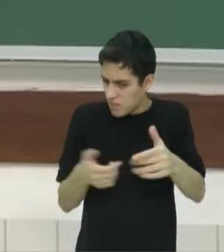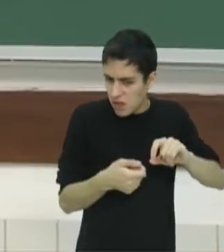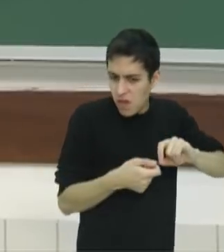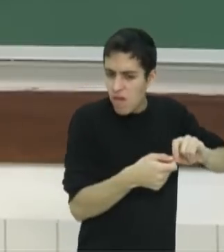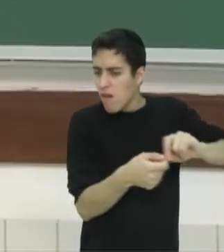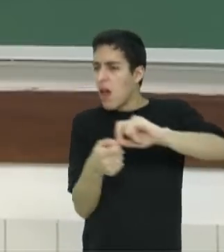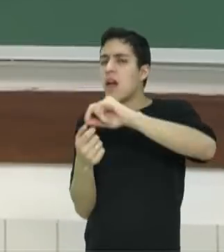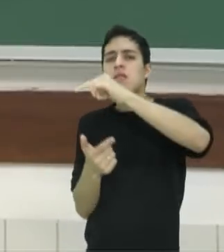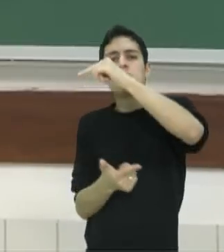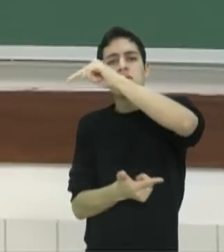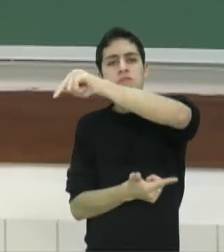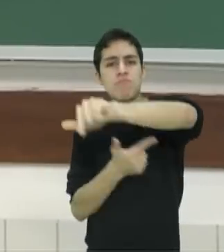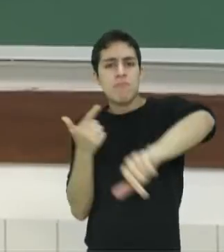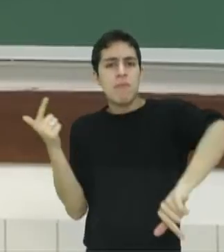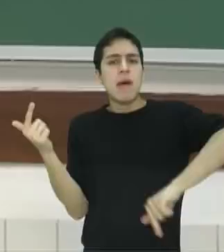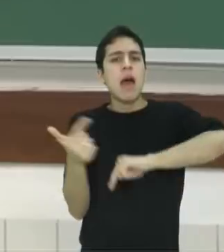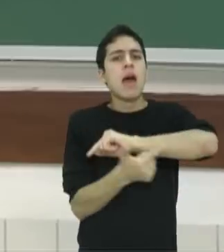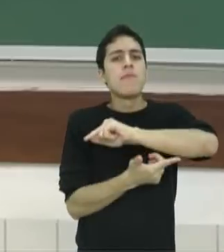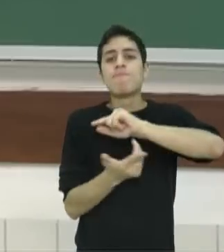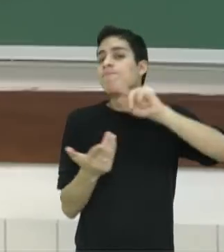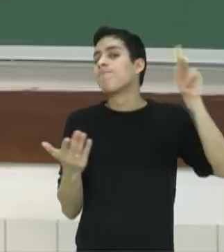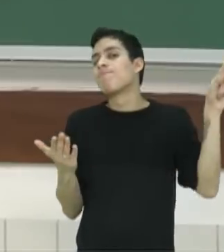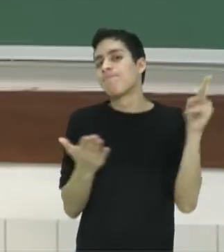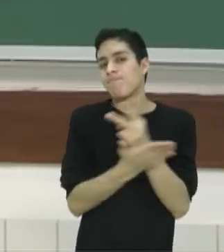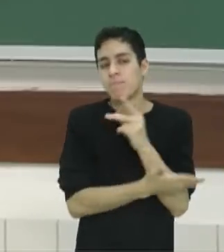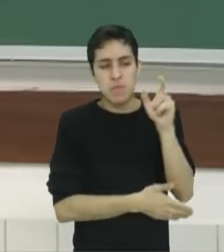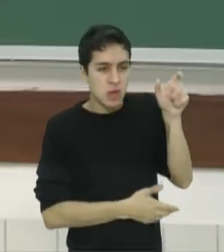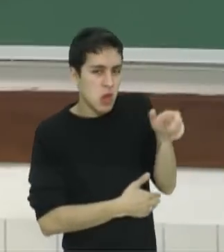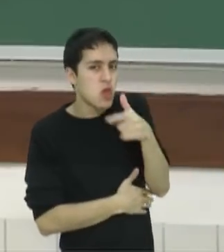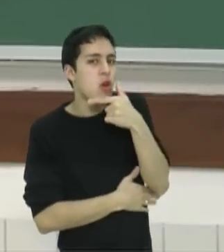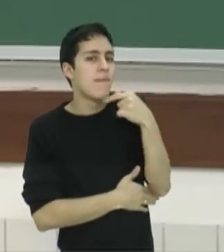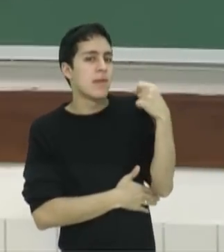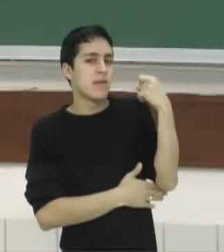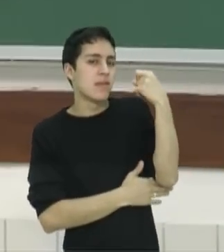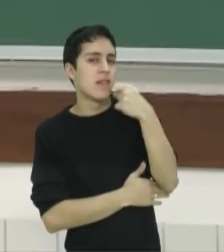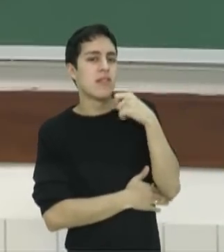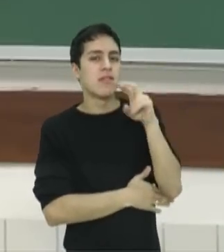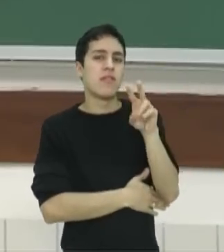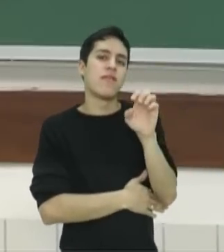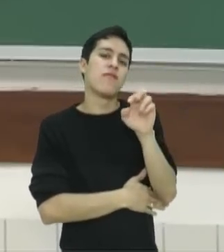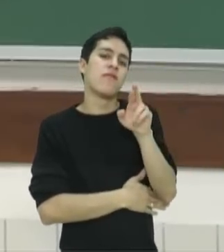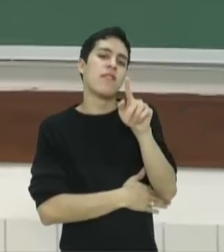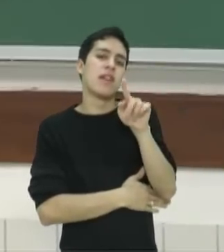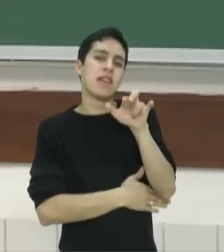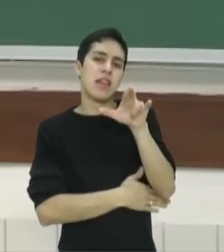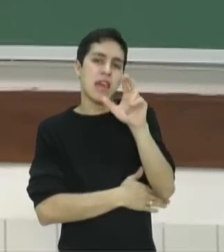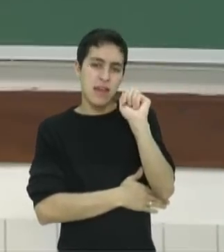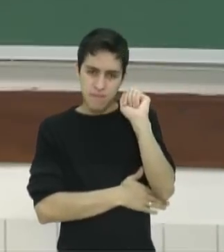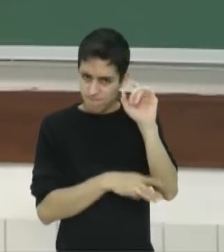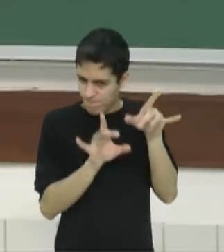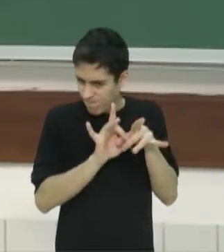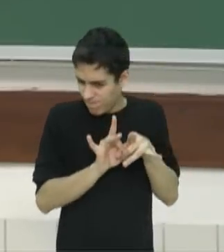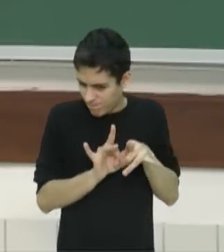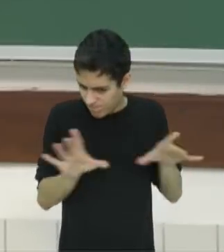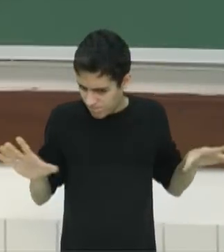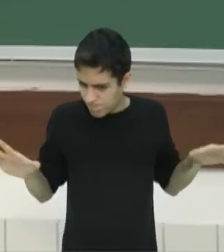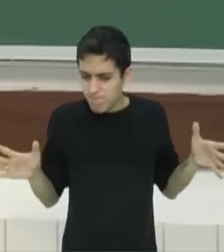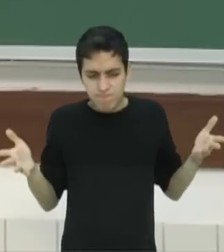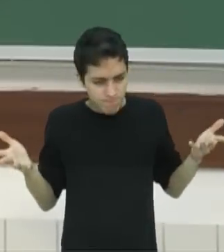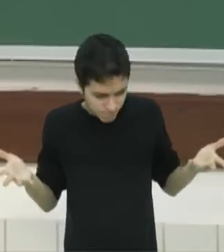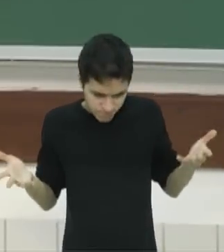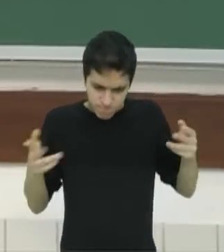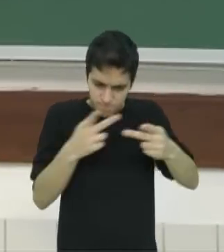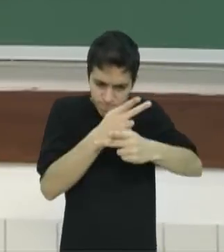de trabalho. O que vai acontecer? O senador Vergueiro, então, permite essa colonização, ou seja, essa